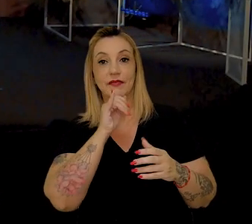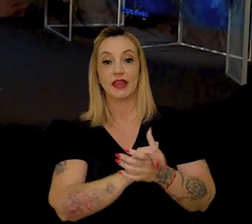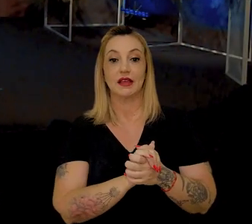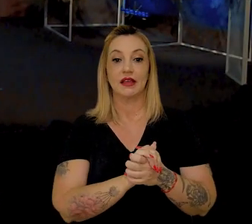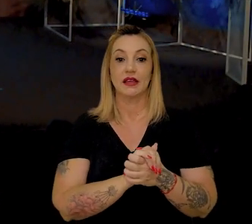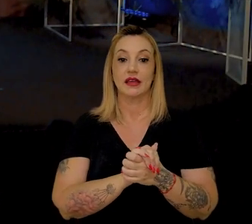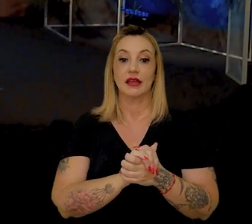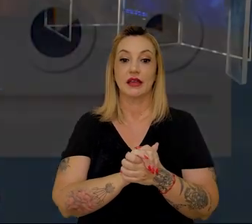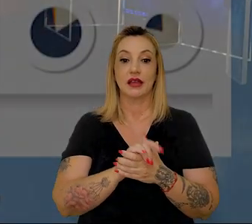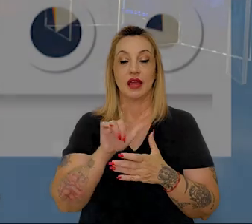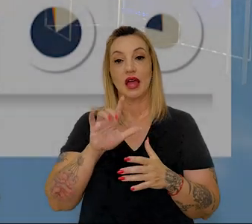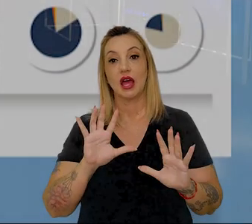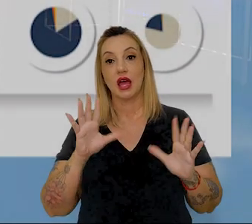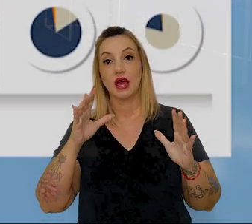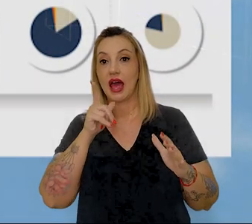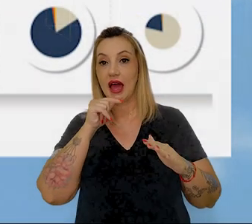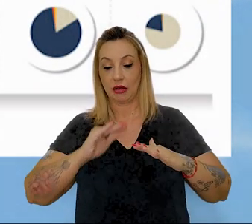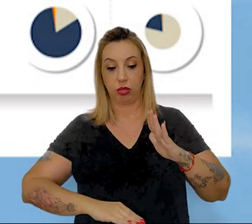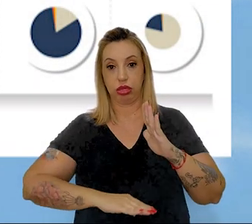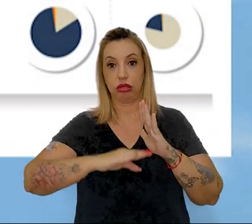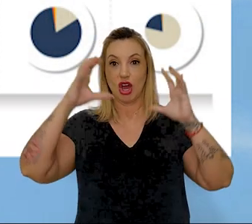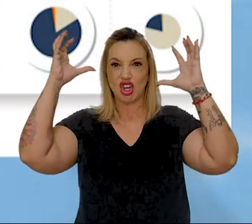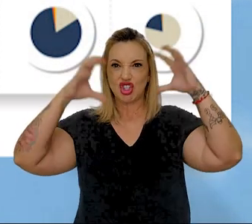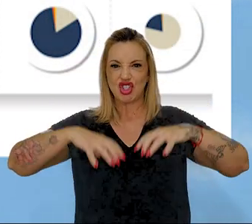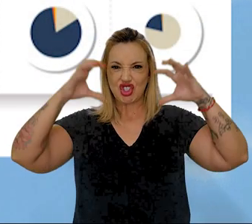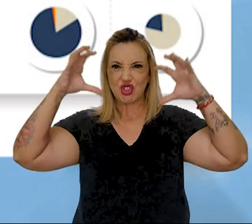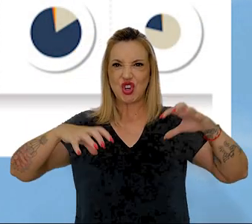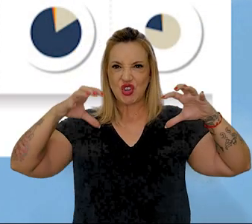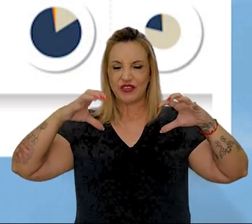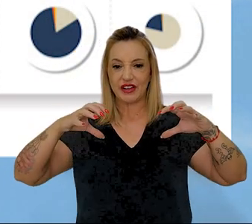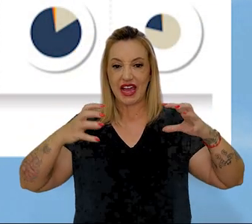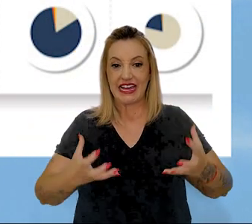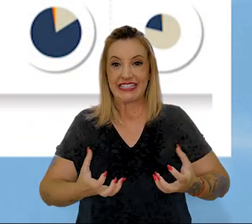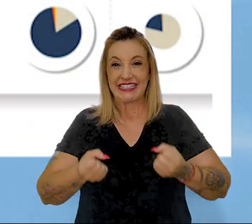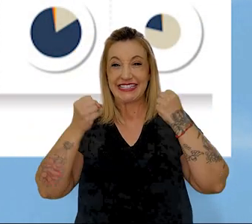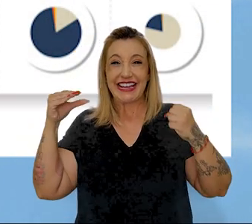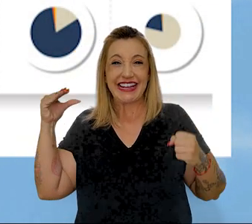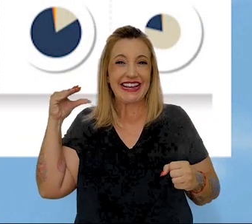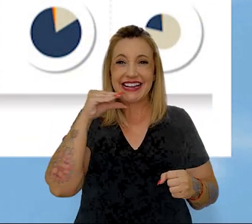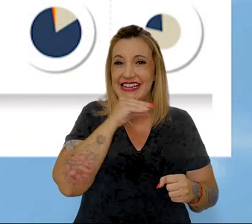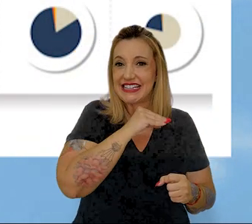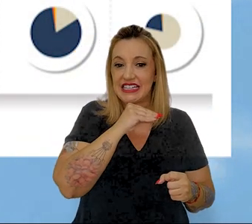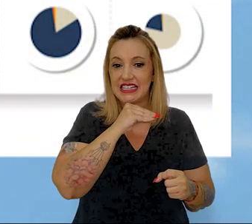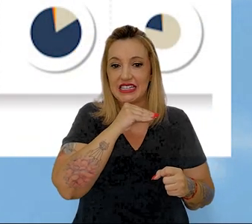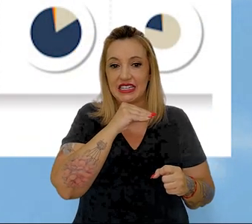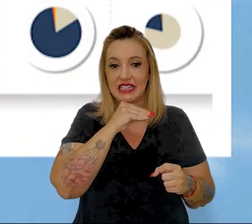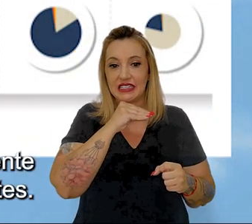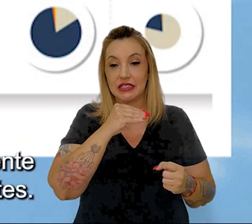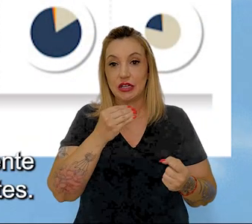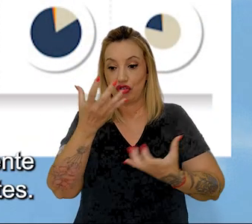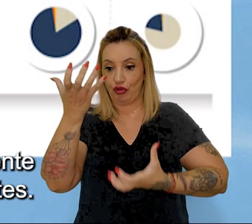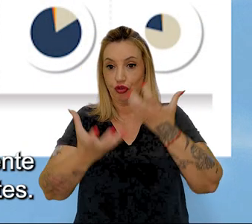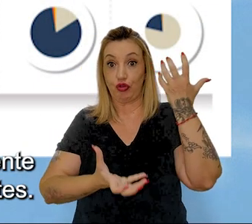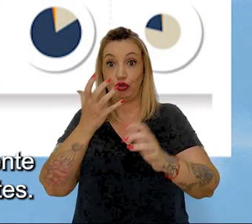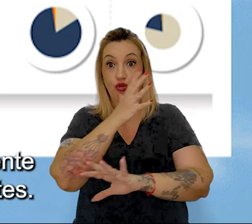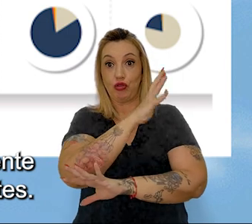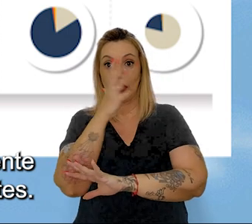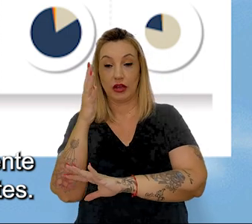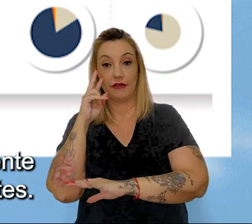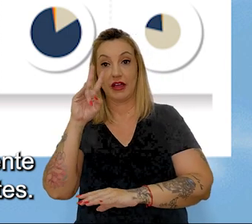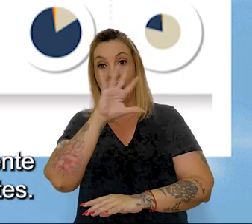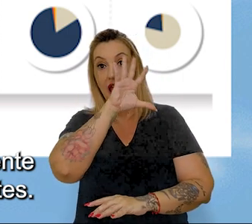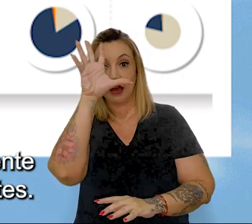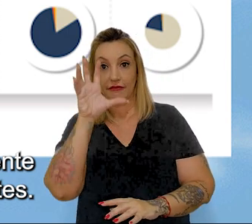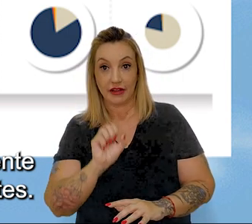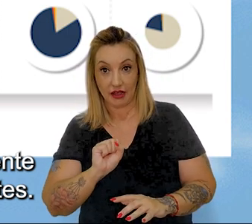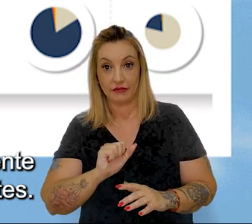aqui são os eventos né inundações tempestade seca calor e e incêndios florestais nós vemos que na África